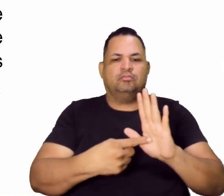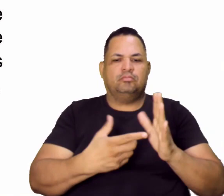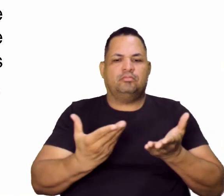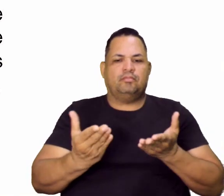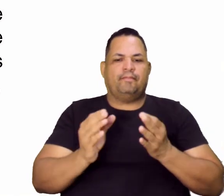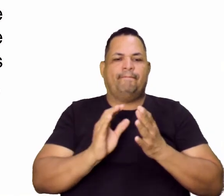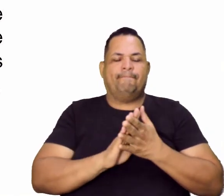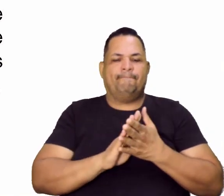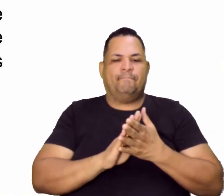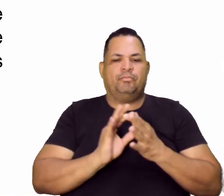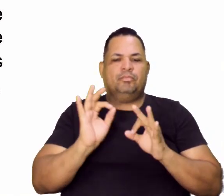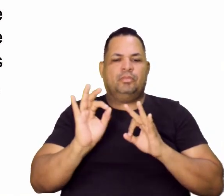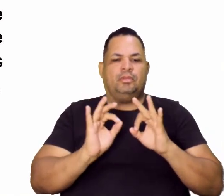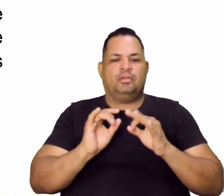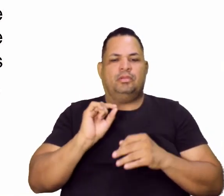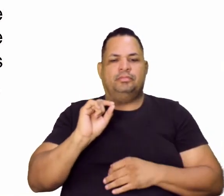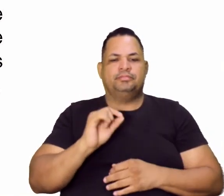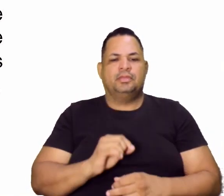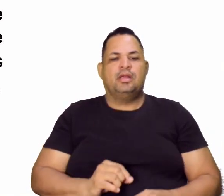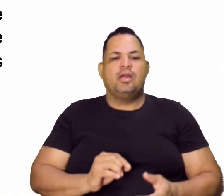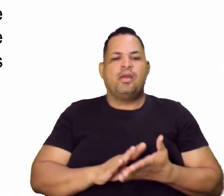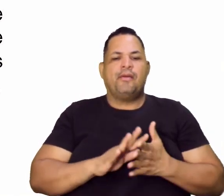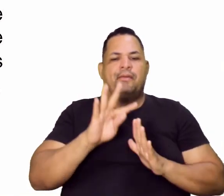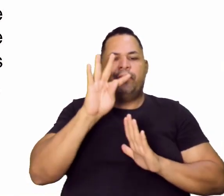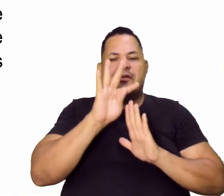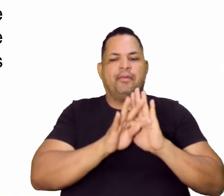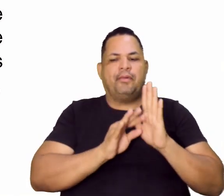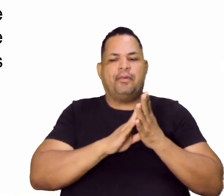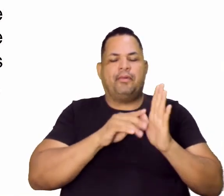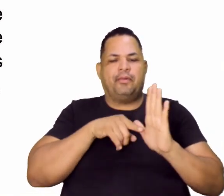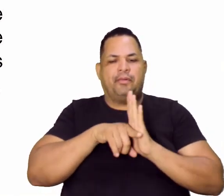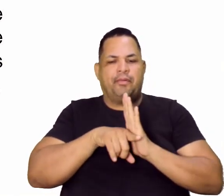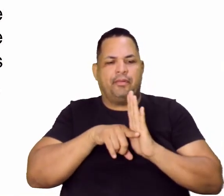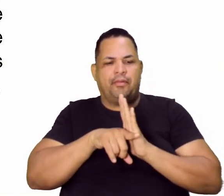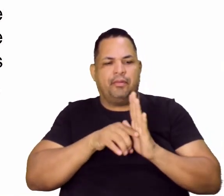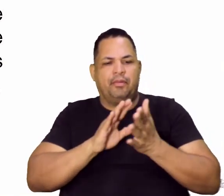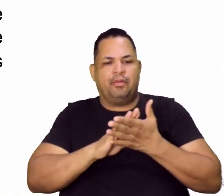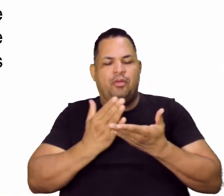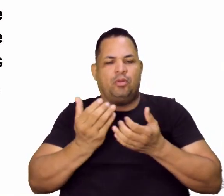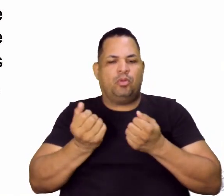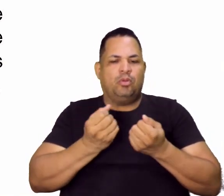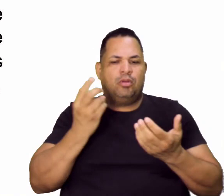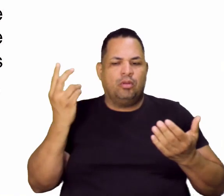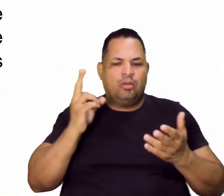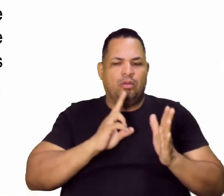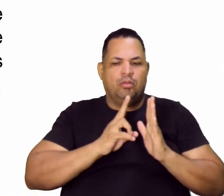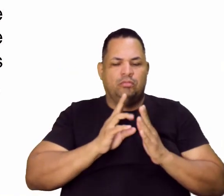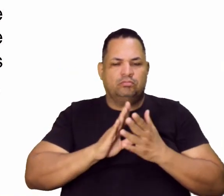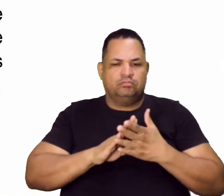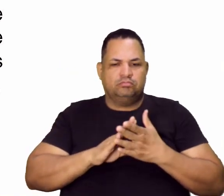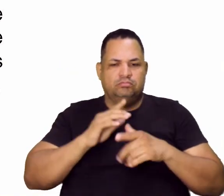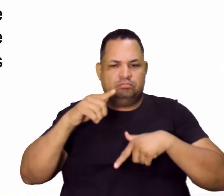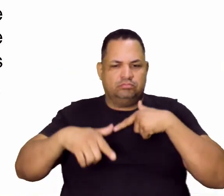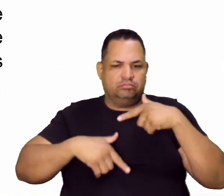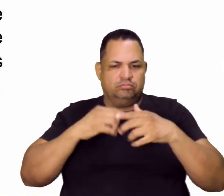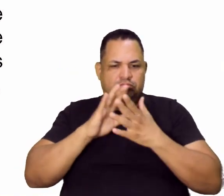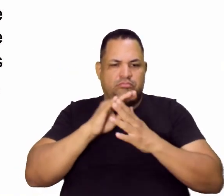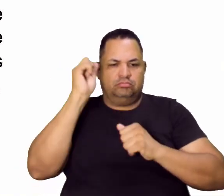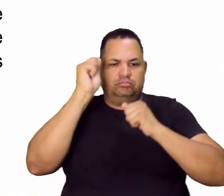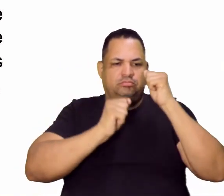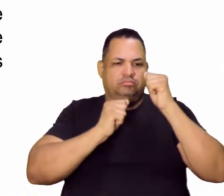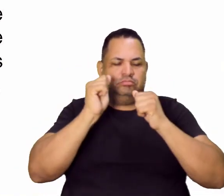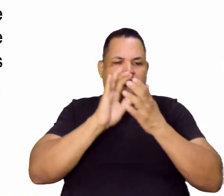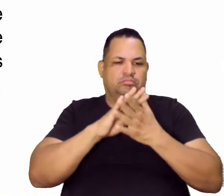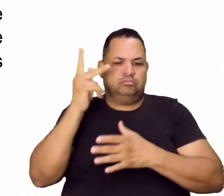aí nessa obra. Tá aqui, ó, texto para vocês pesquisarem. Processo de industrialização do estado